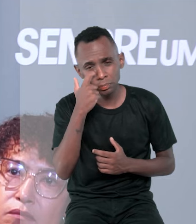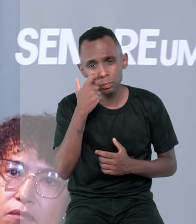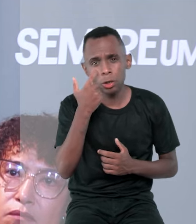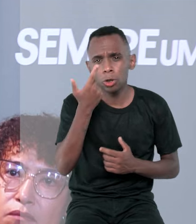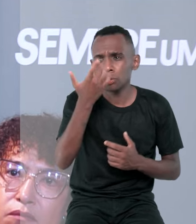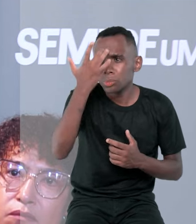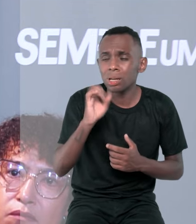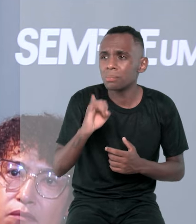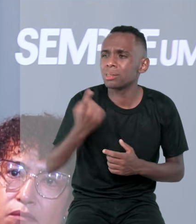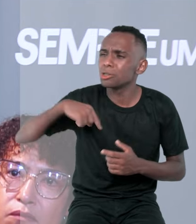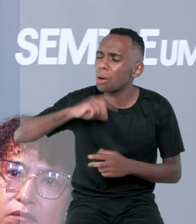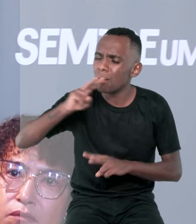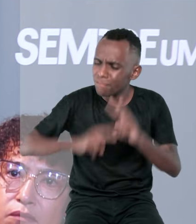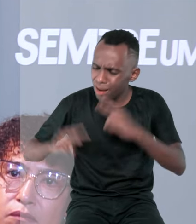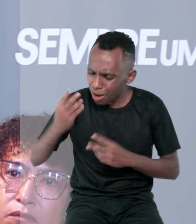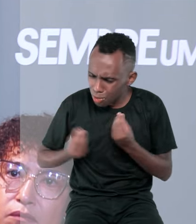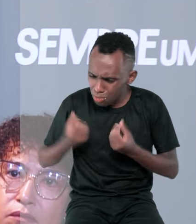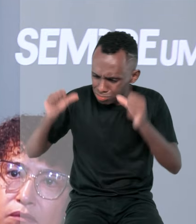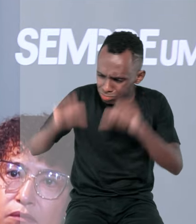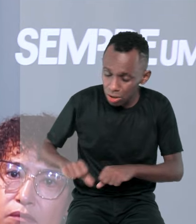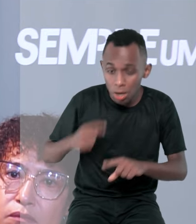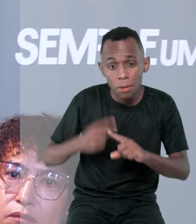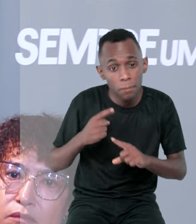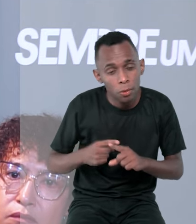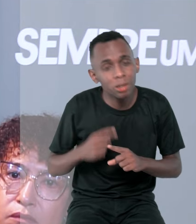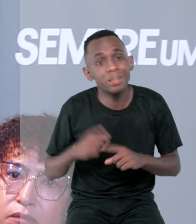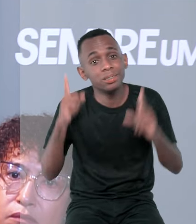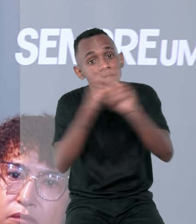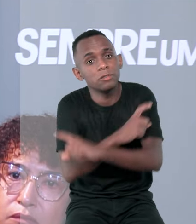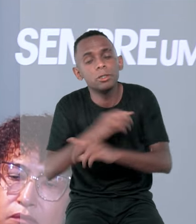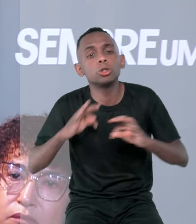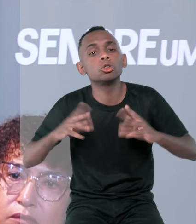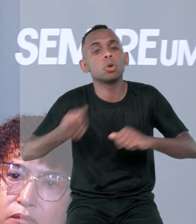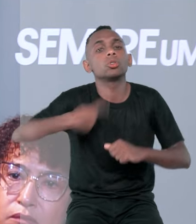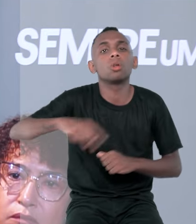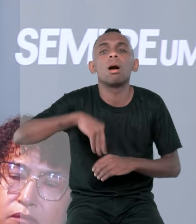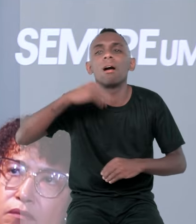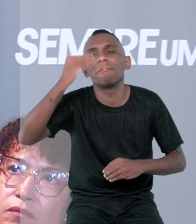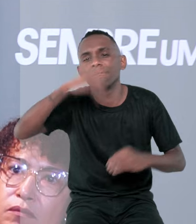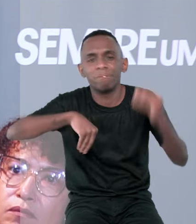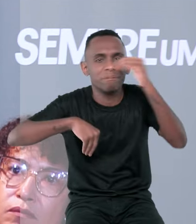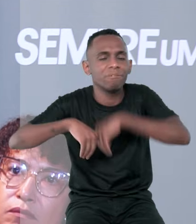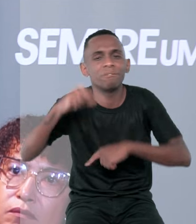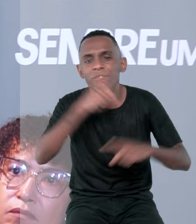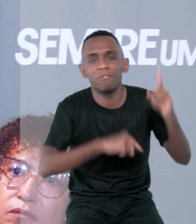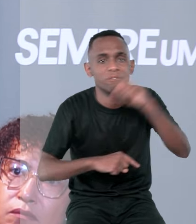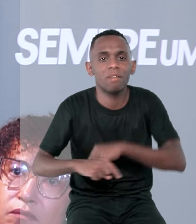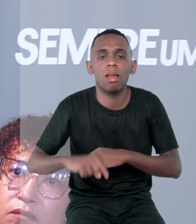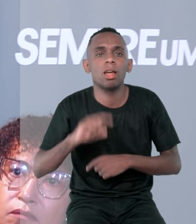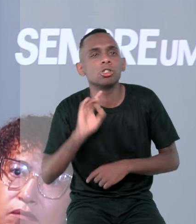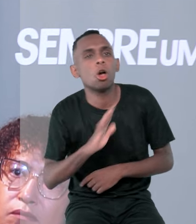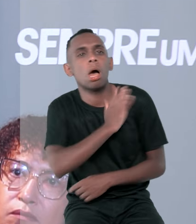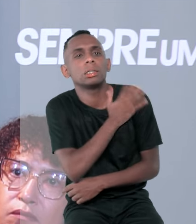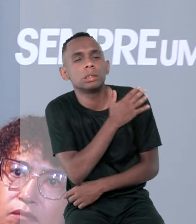sabemos avaliar nosso fracasso, porque é tentador atribuir todas as nossas fraquezas e nossas falhas ao